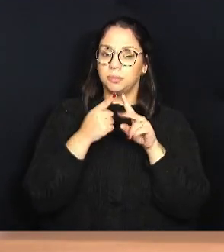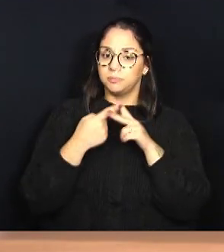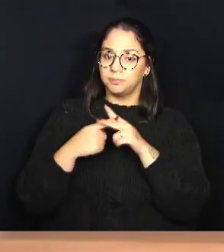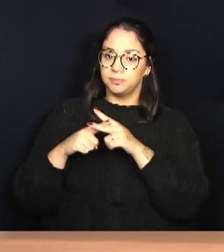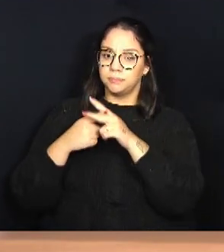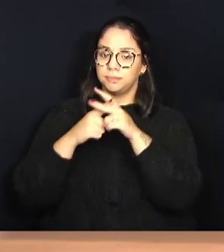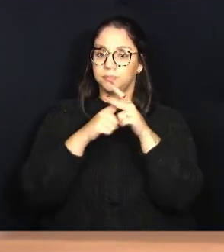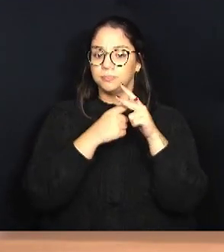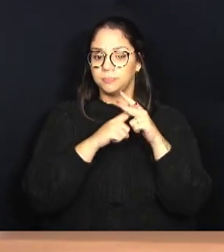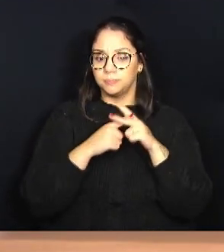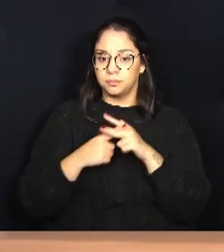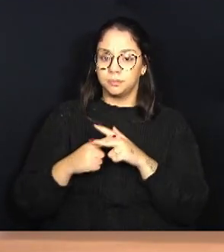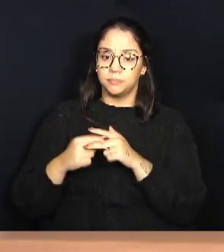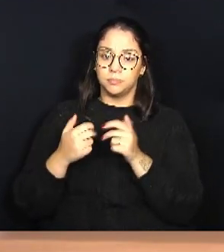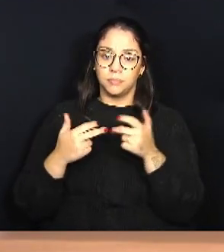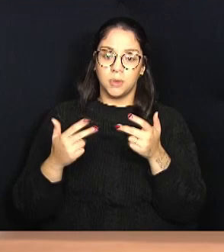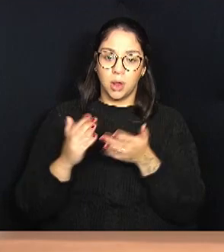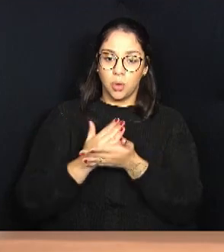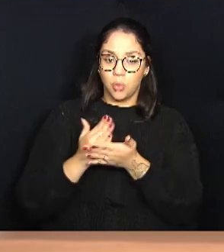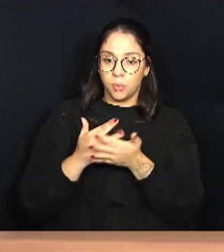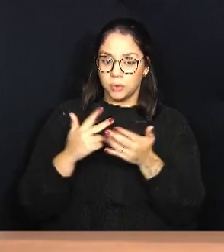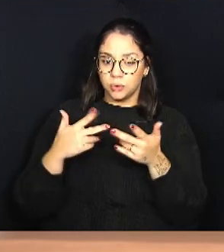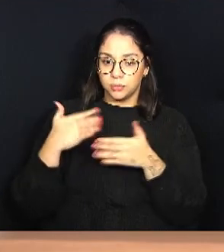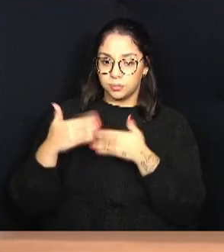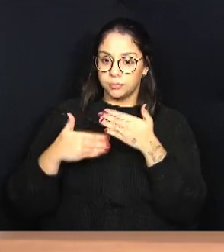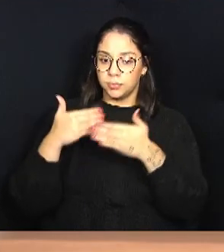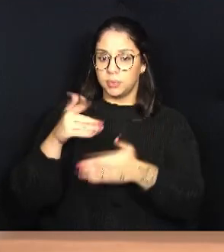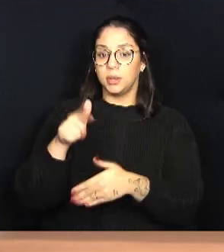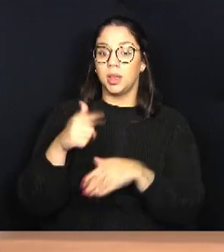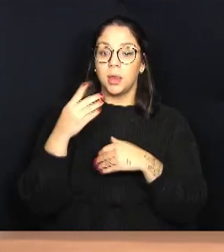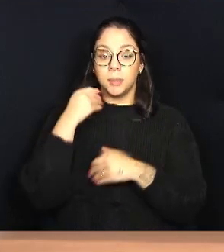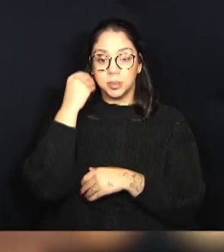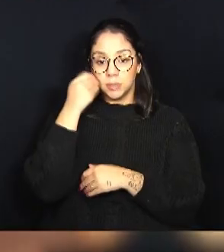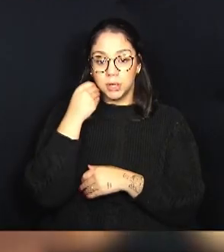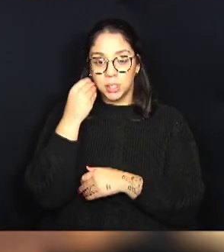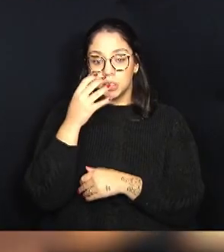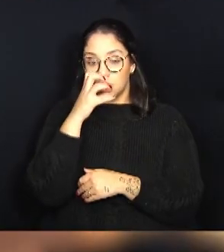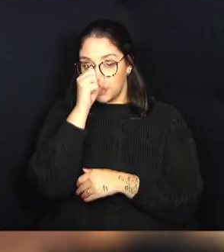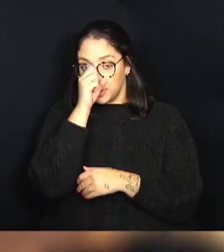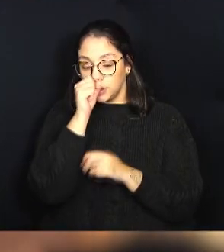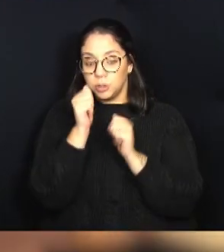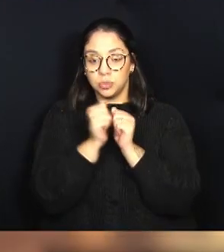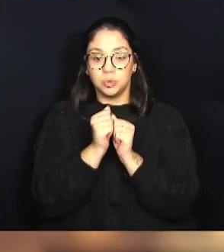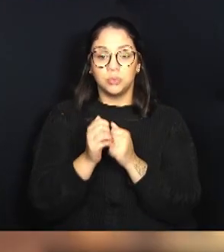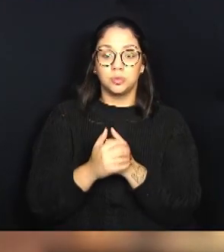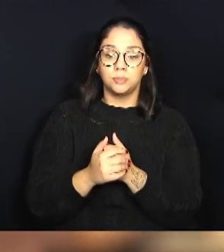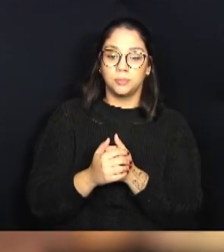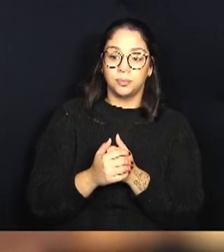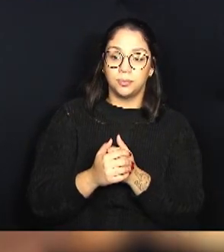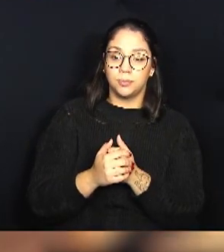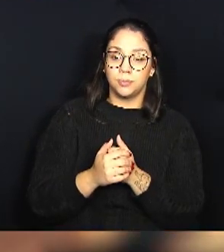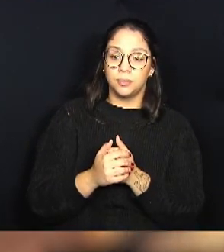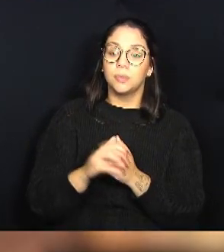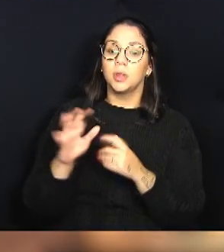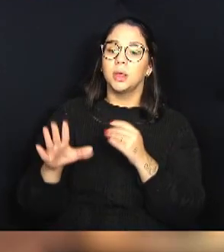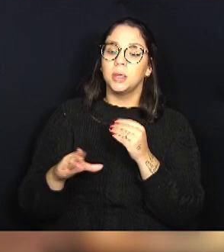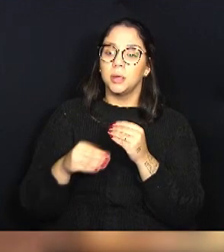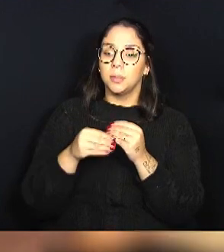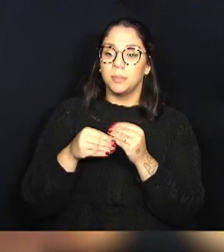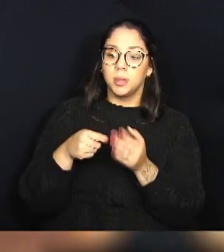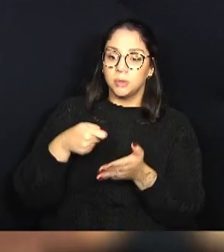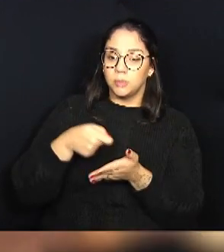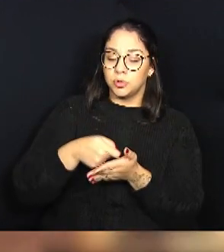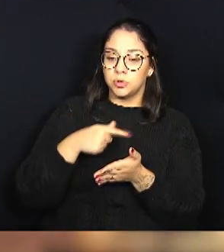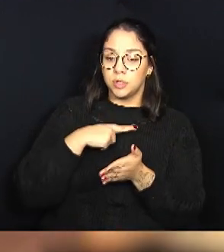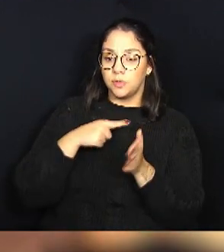alguns percursos aí, que é uma experiência, a gente está aprendendo juntos, né? As emendas impositivas foram apresentadas no final do